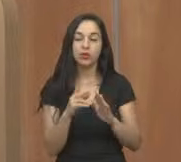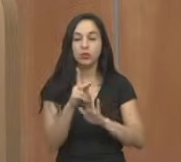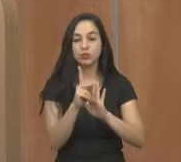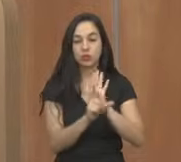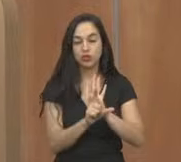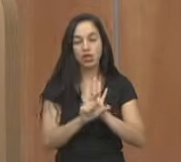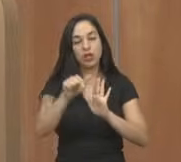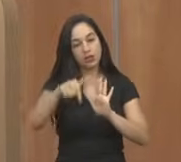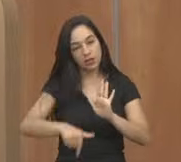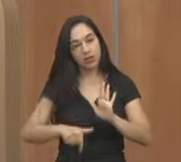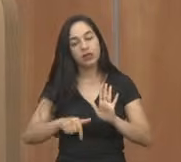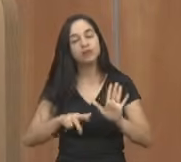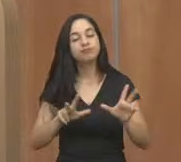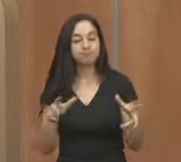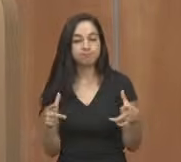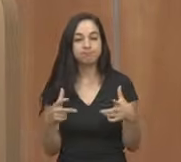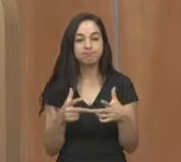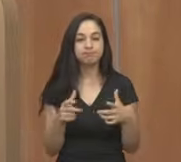em andamento da Casa.